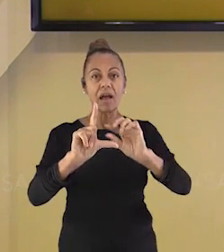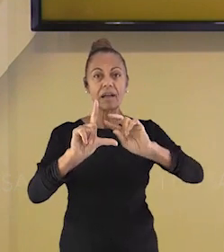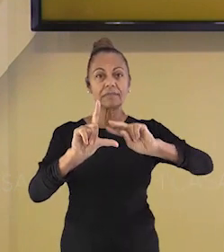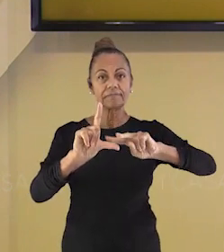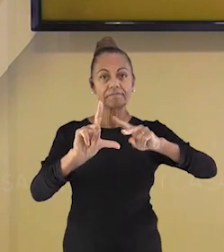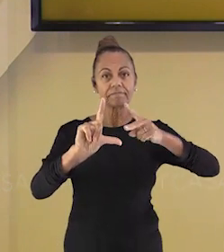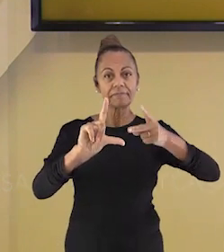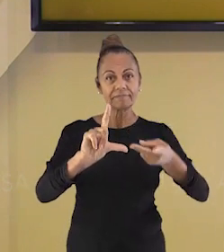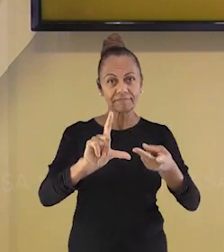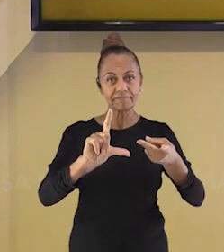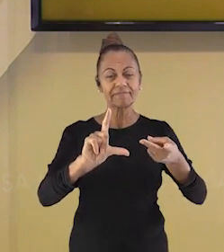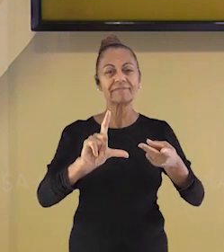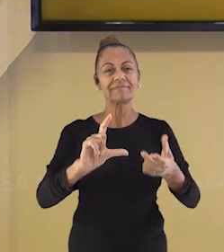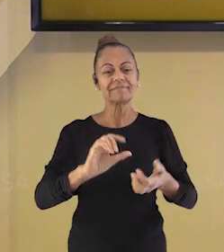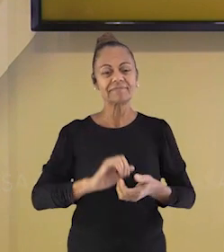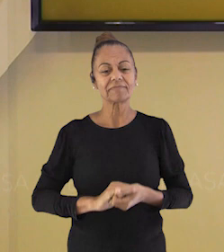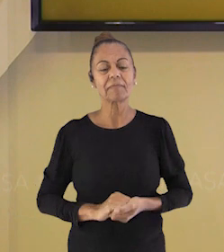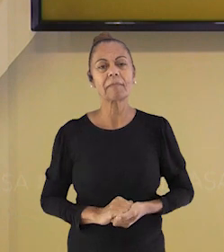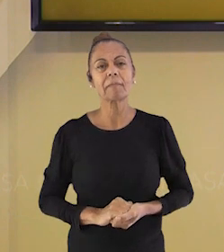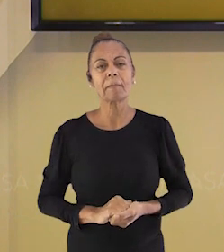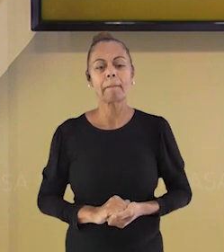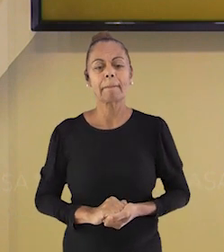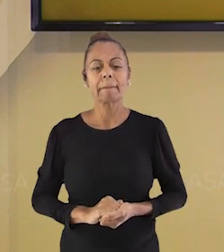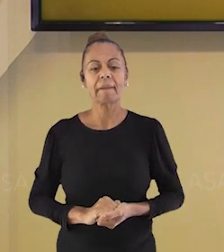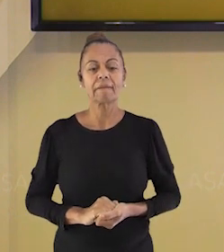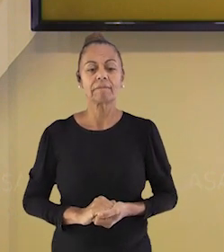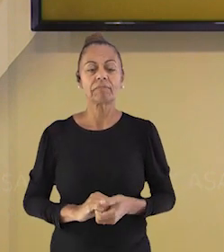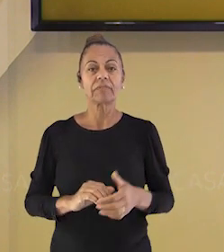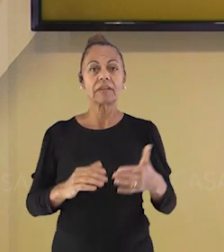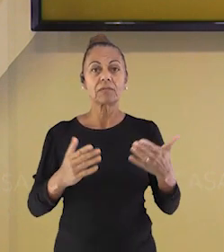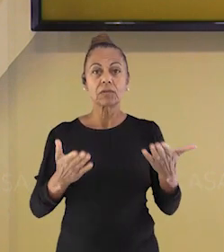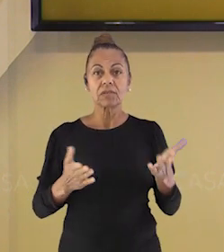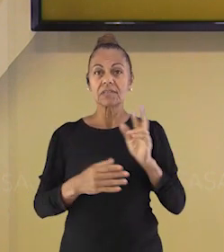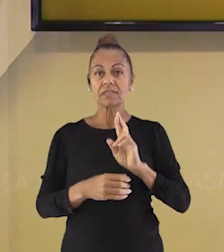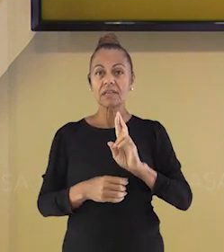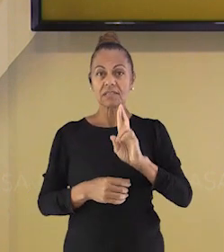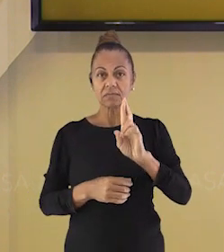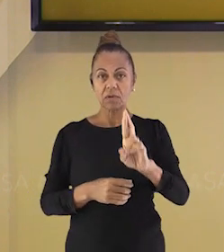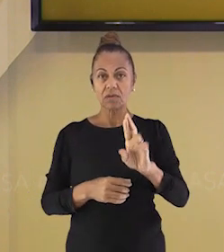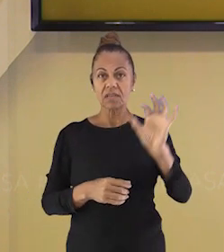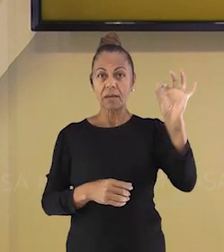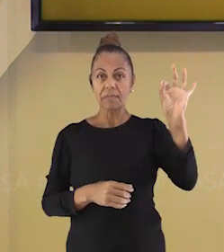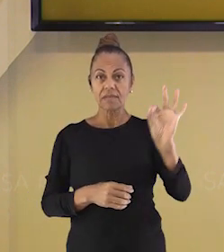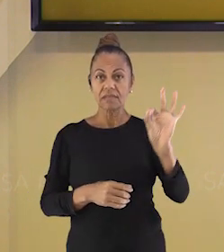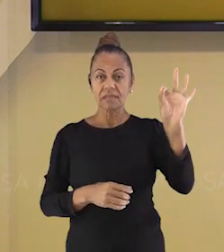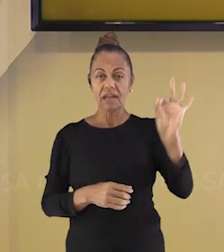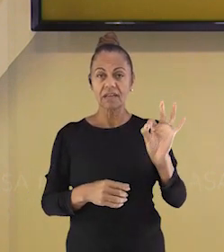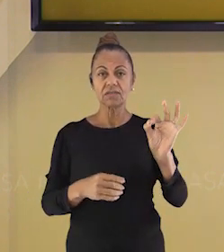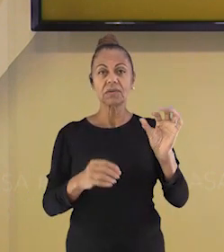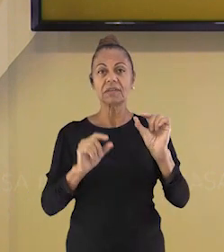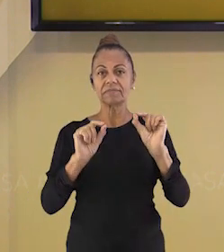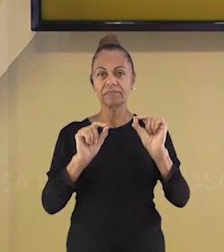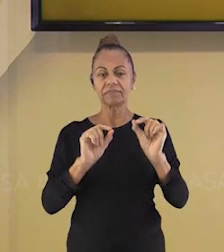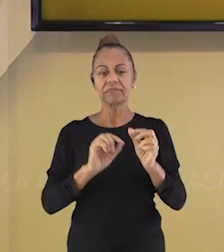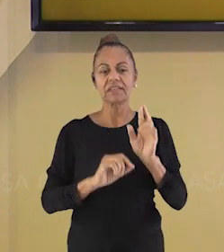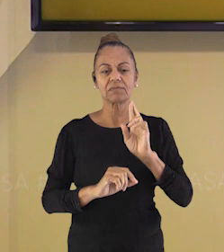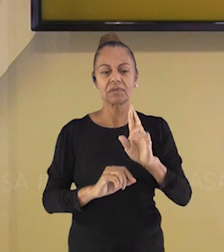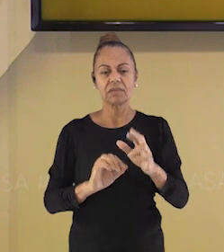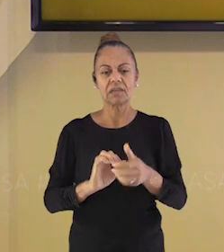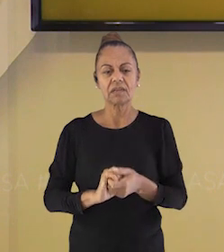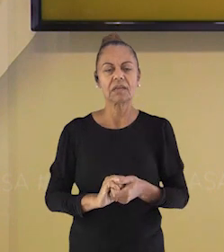escritos, como a legenda do gráfico que estamos analisando. Assim, nossas respostas à porcentagem